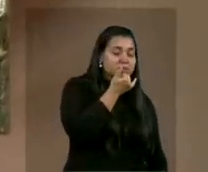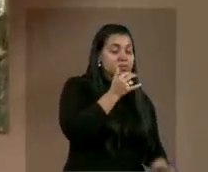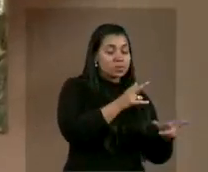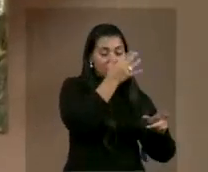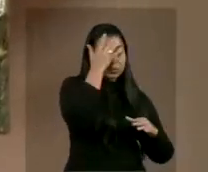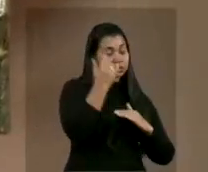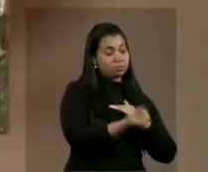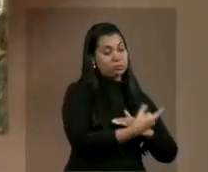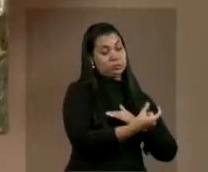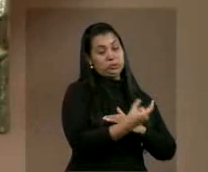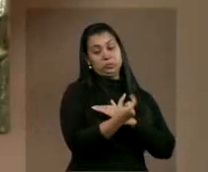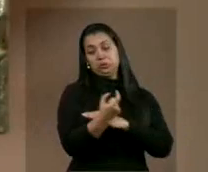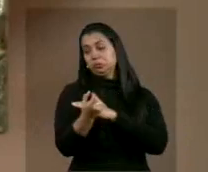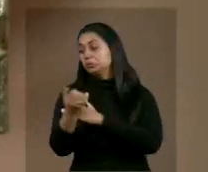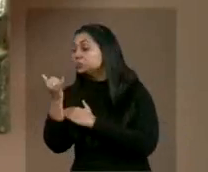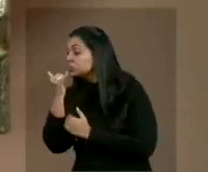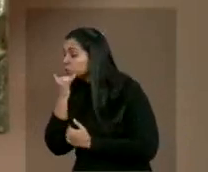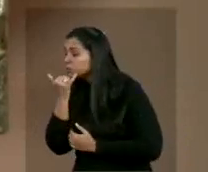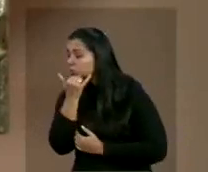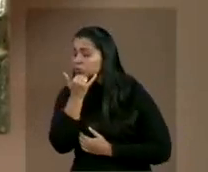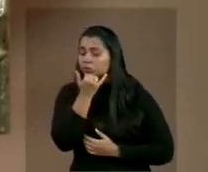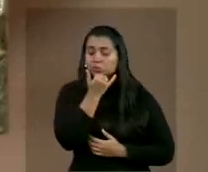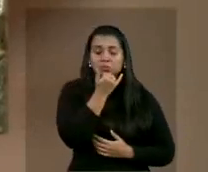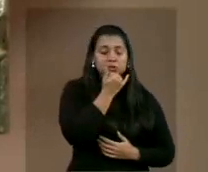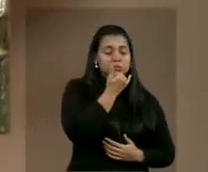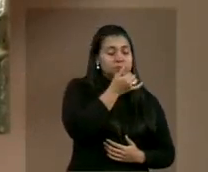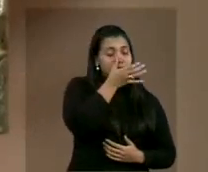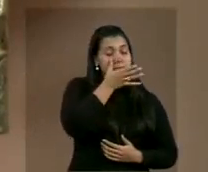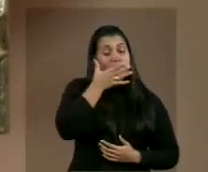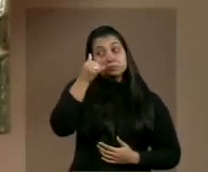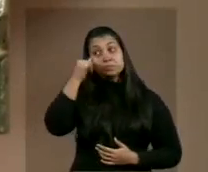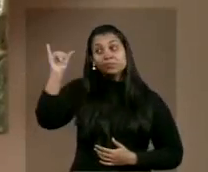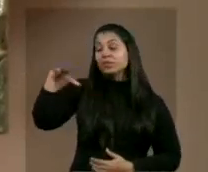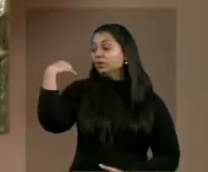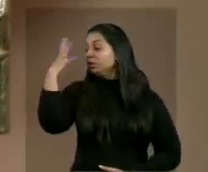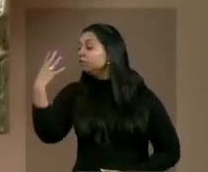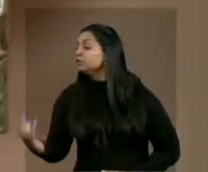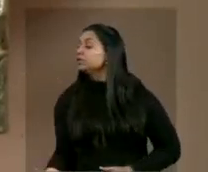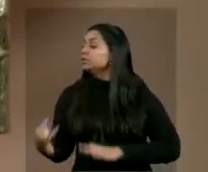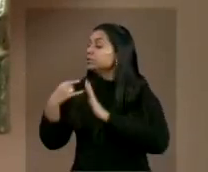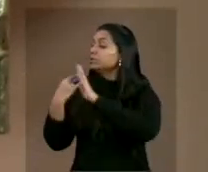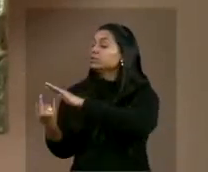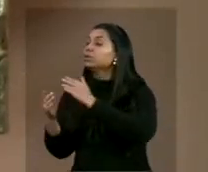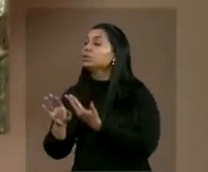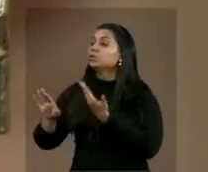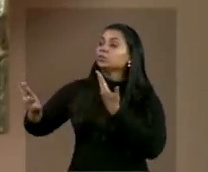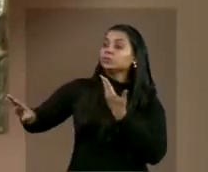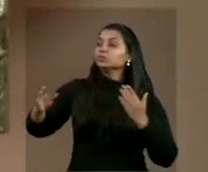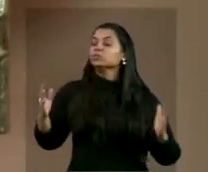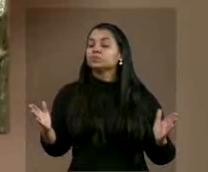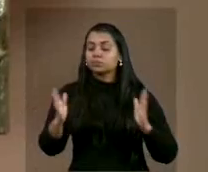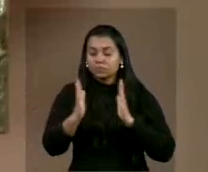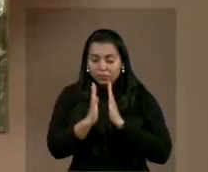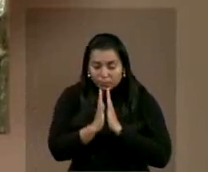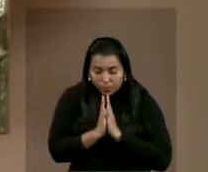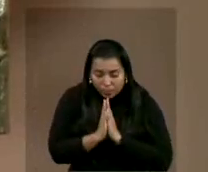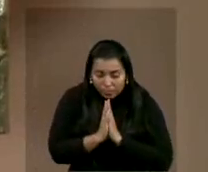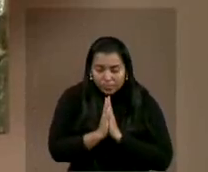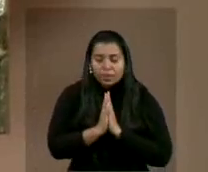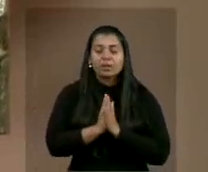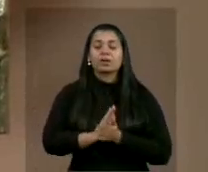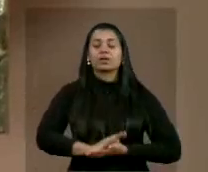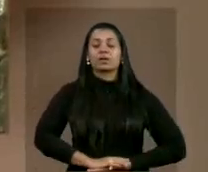Perdoai as nossas ofensas, assim como nós perdoamos a quem nos tem ofendido. Não nos deixeis cair em tentação,